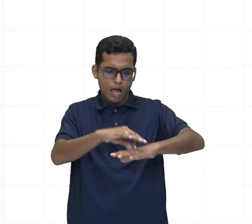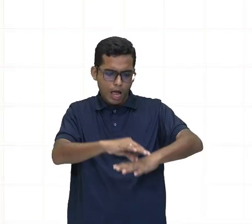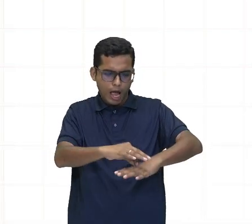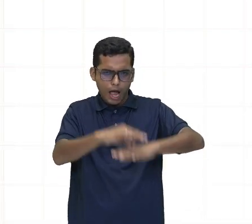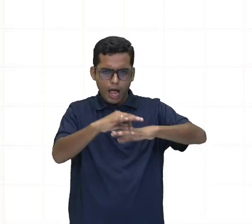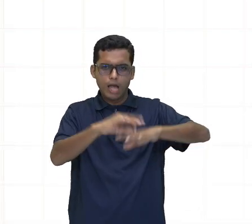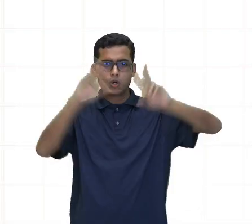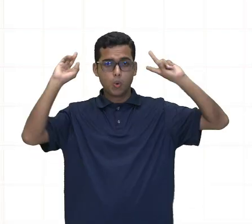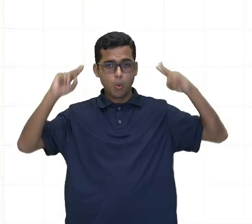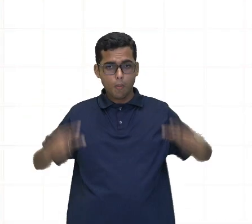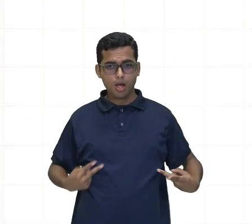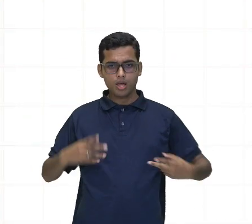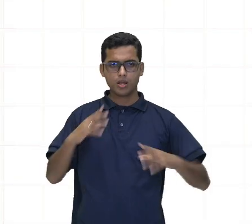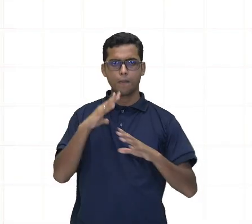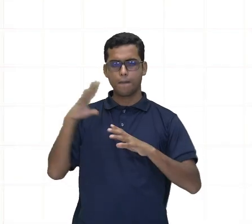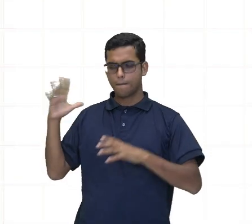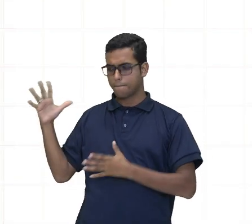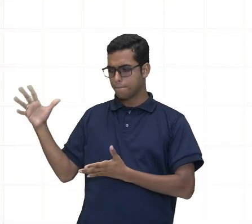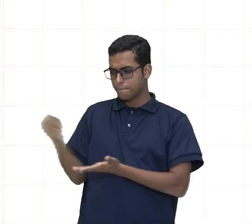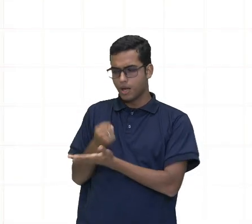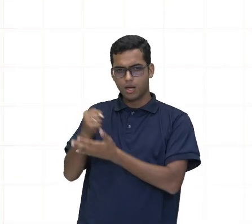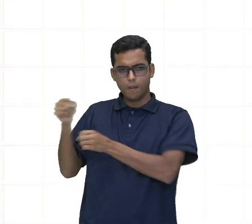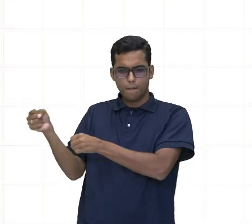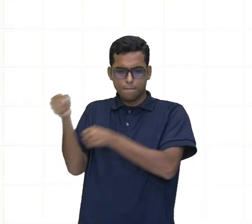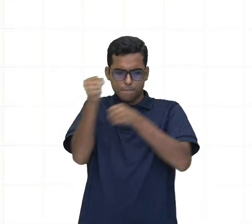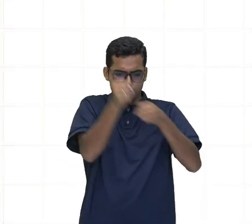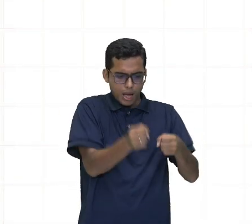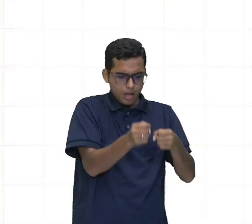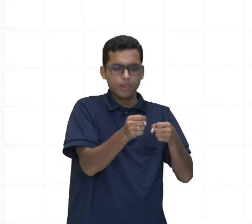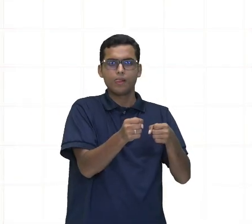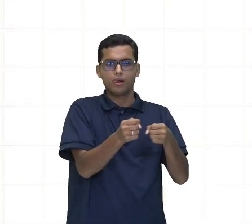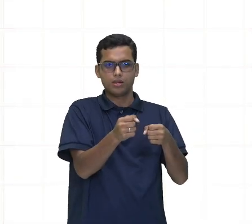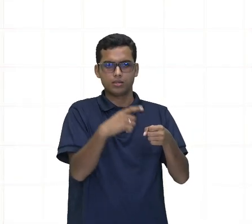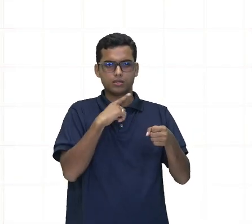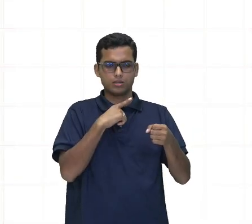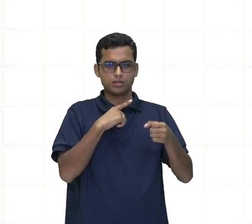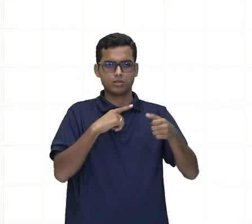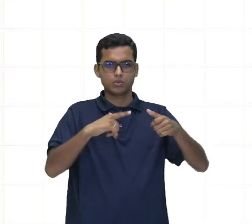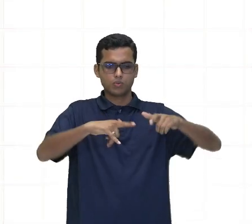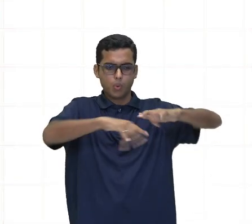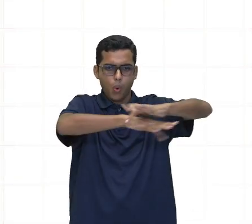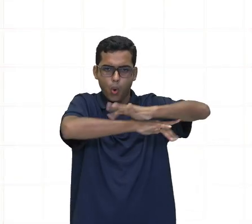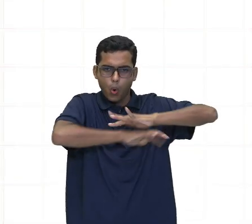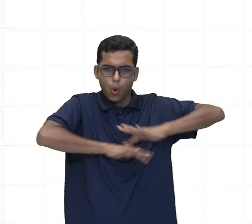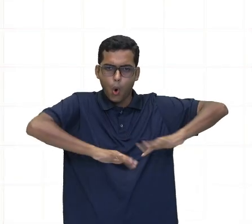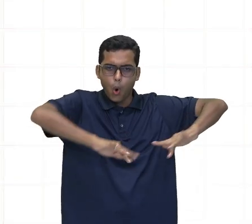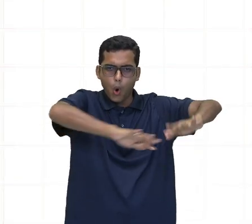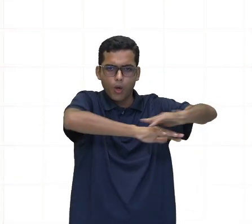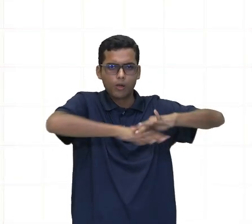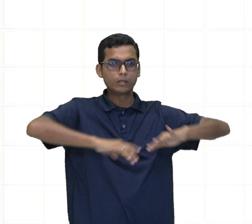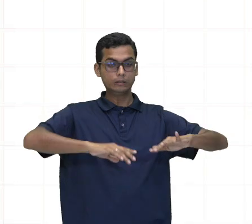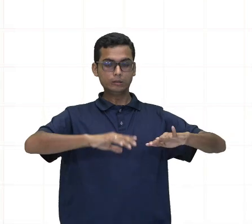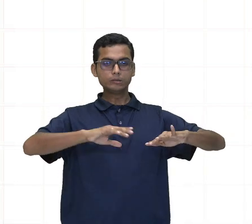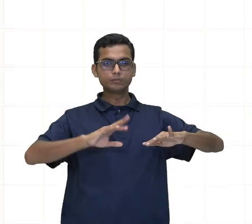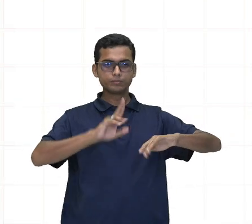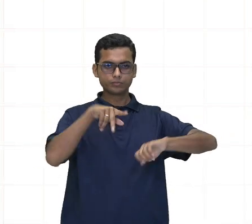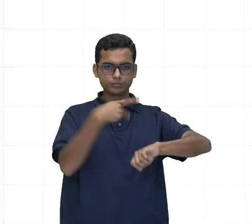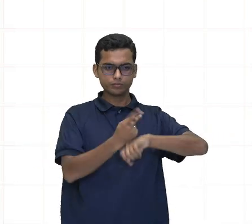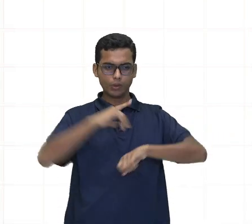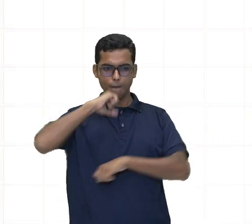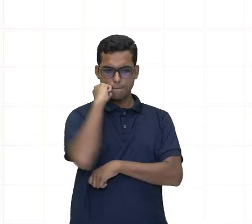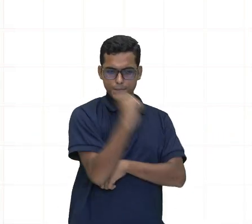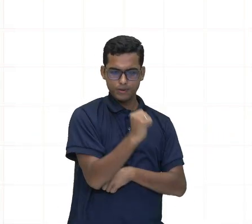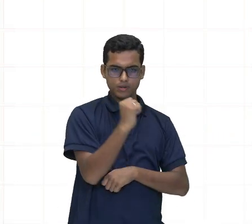canibalismo. Mas não, eles faziam esse ritual de antropofagismo com a intenção de ter uma